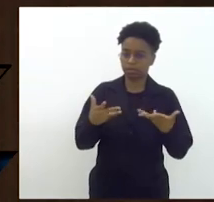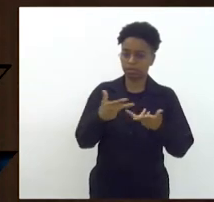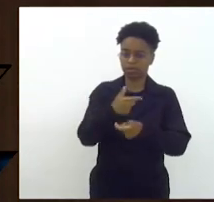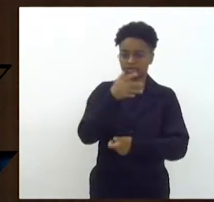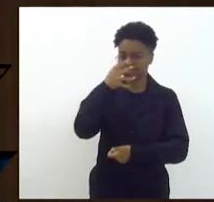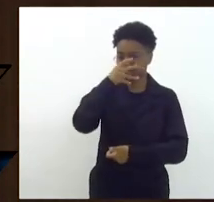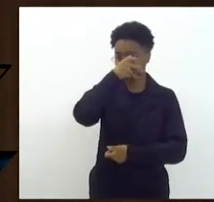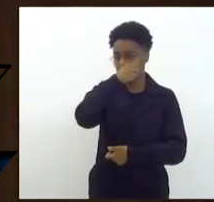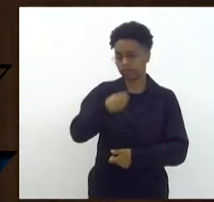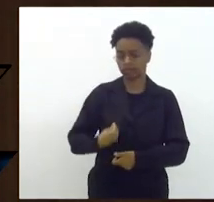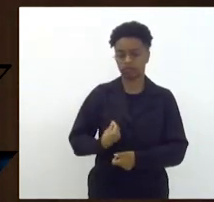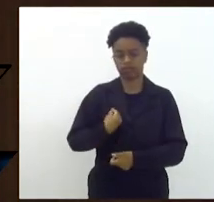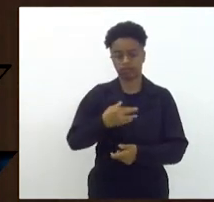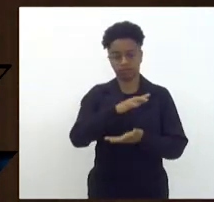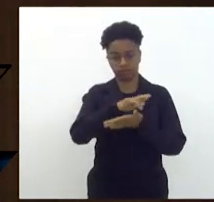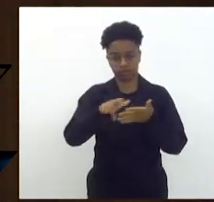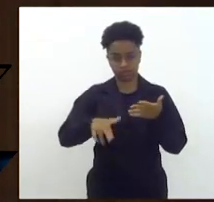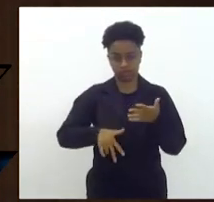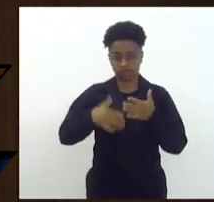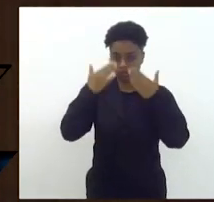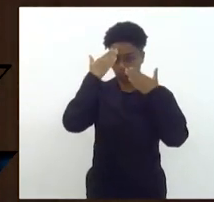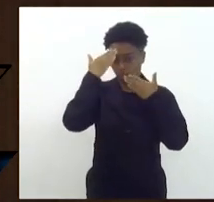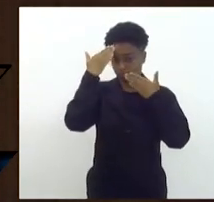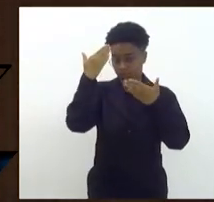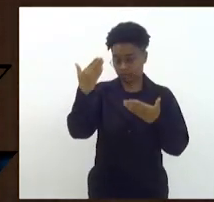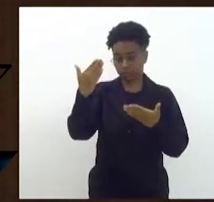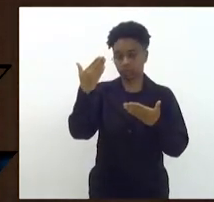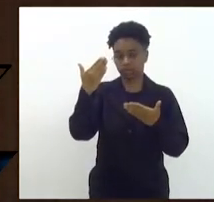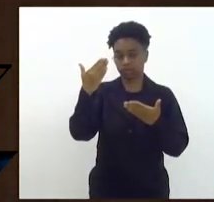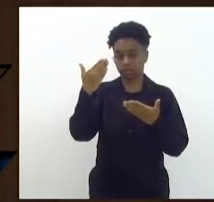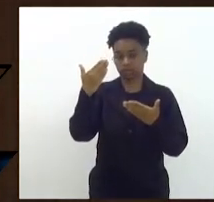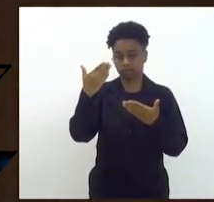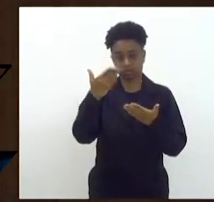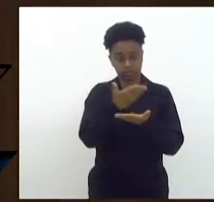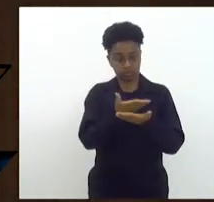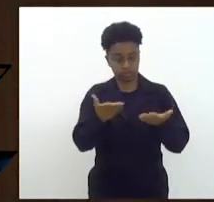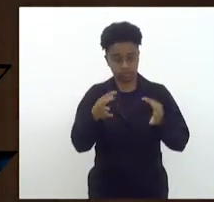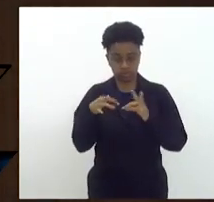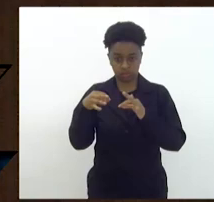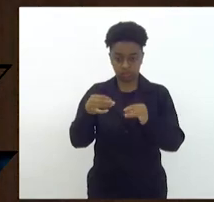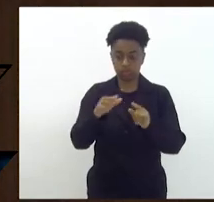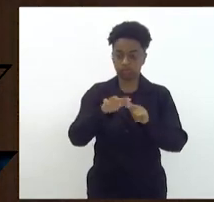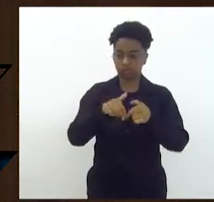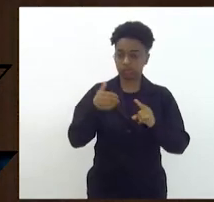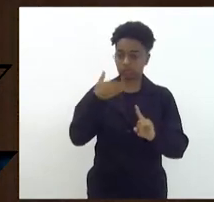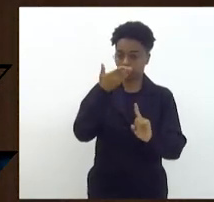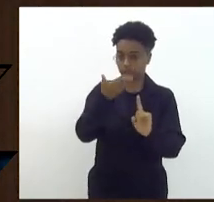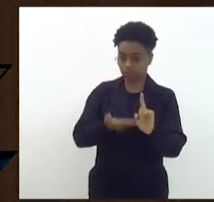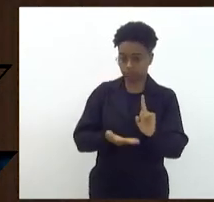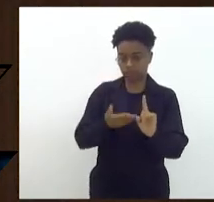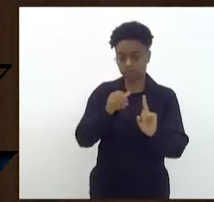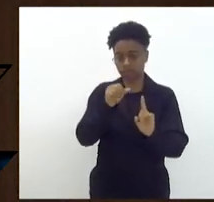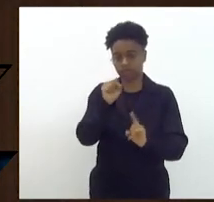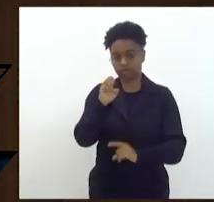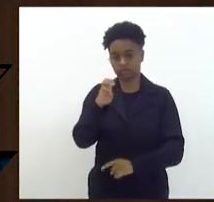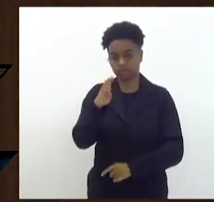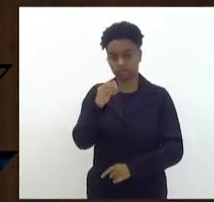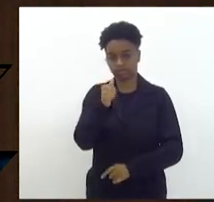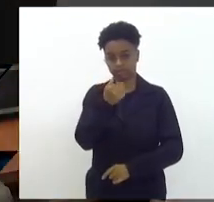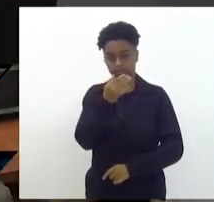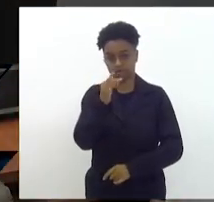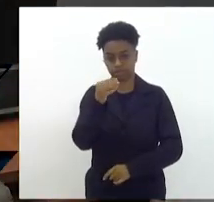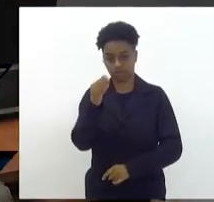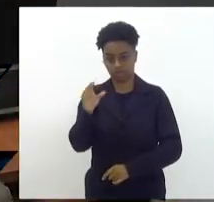milhares de vida muito obrigado por todos conceder essa honraria a Sebastião Faria